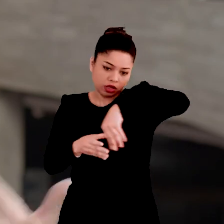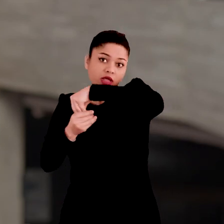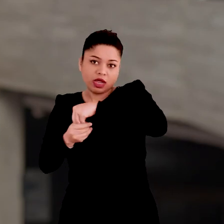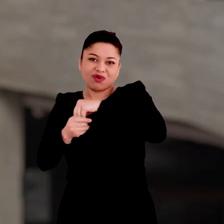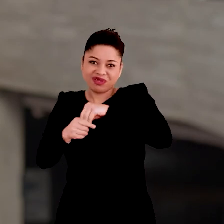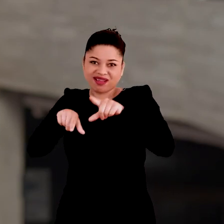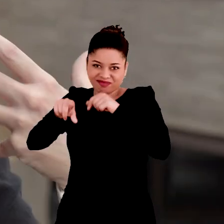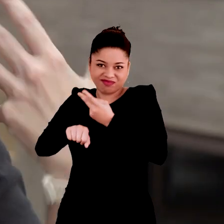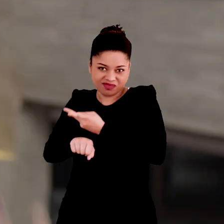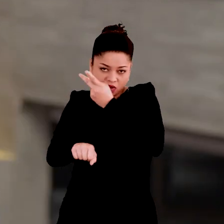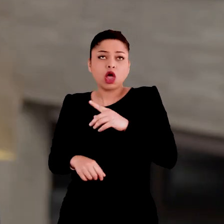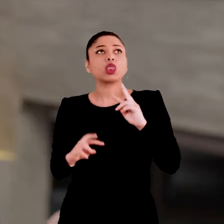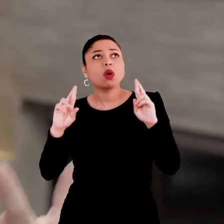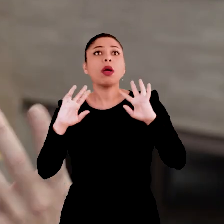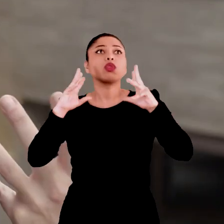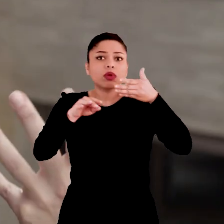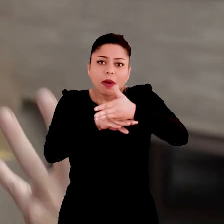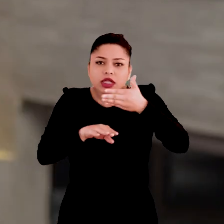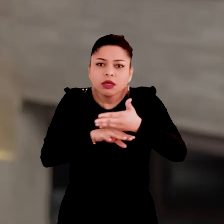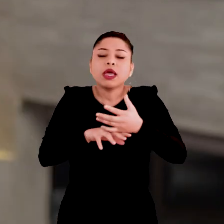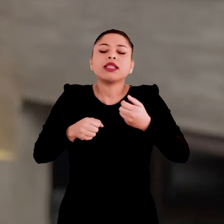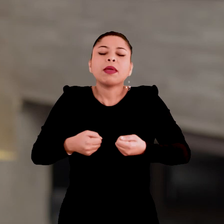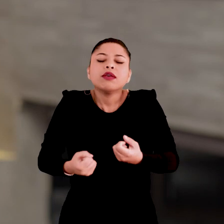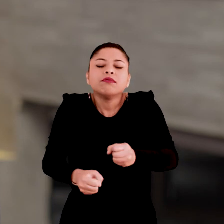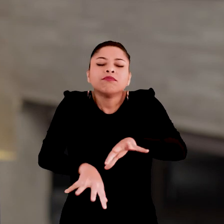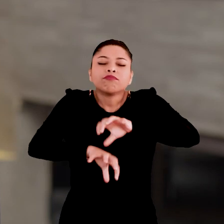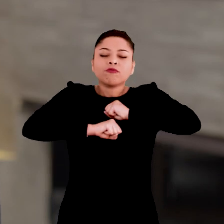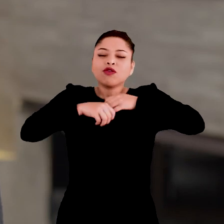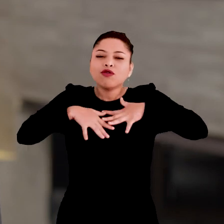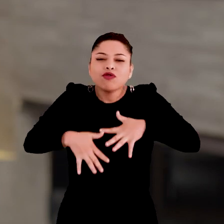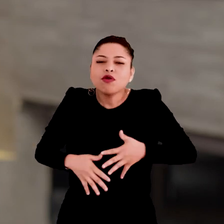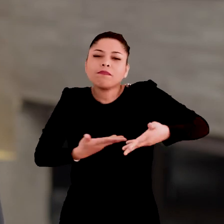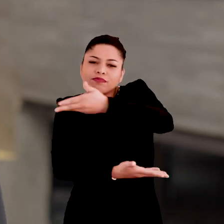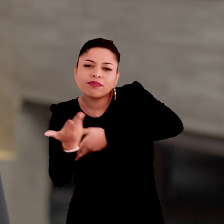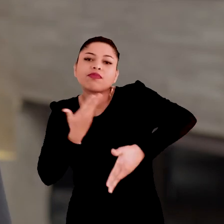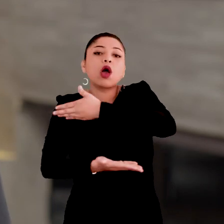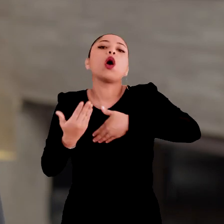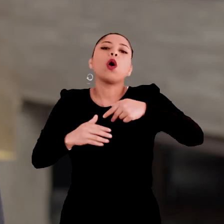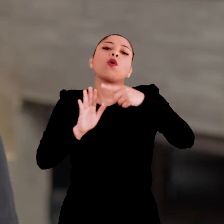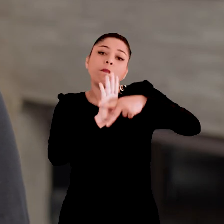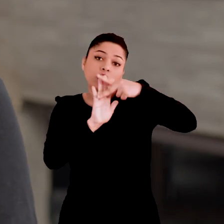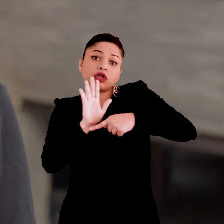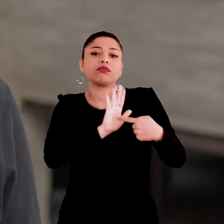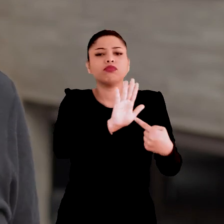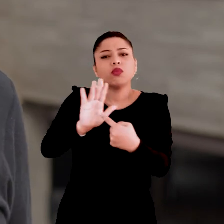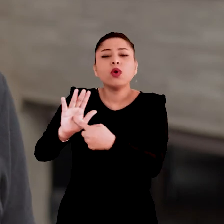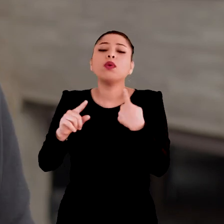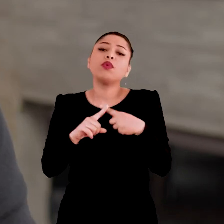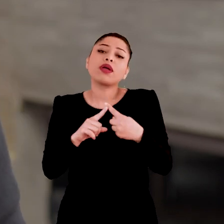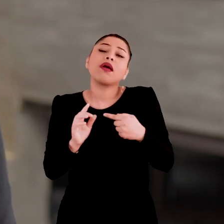venham, participem e se envolvam com os projetos que estão aqui apresentados, porque eu acho que eles apresentam uma